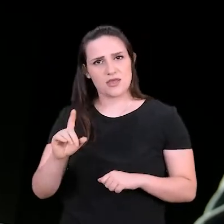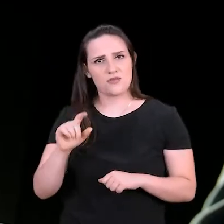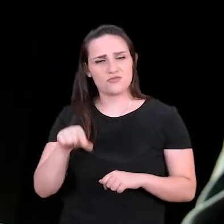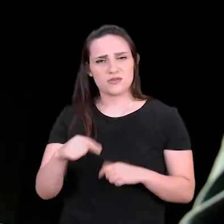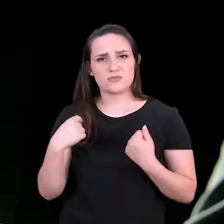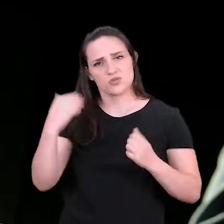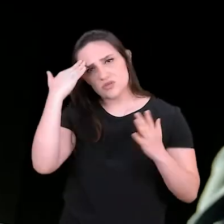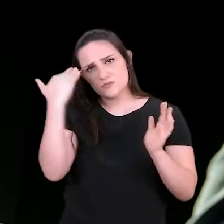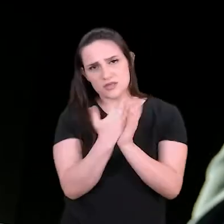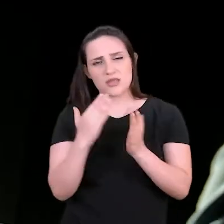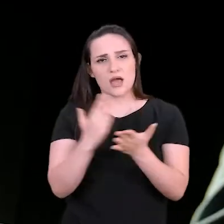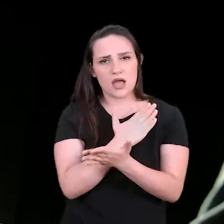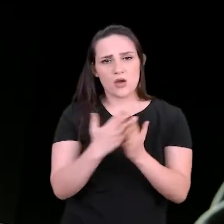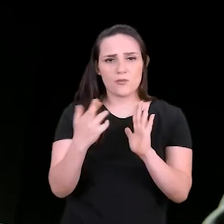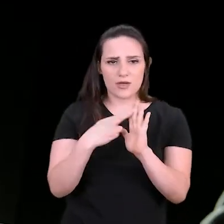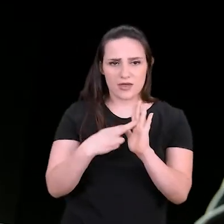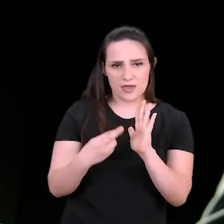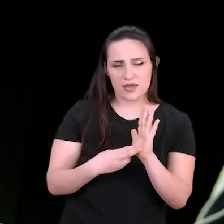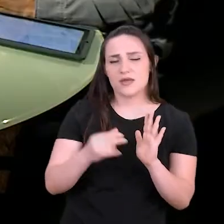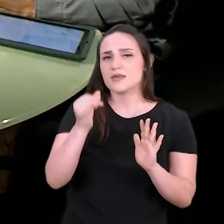cumprir algumas questões, como